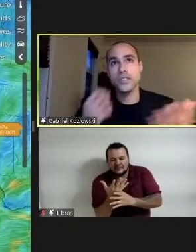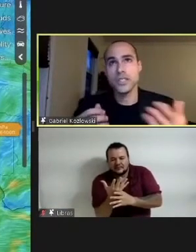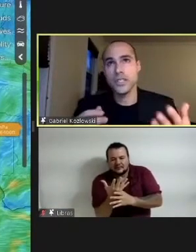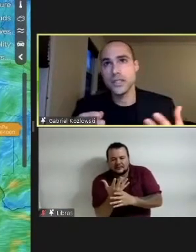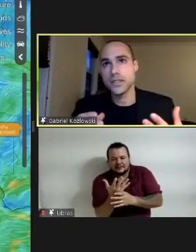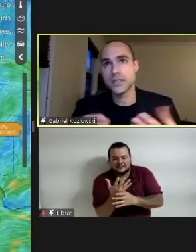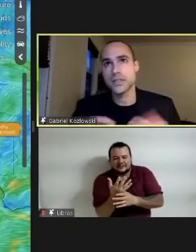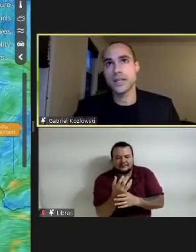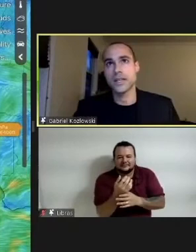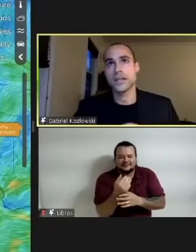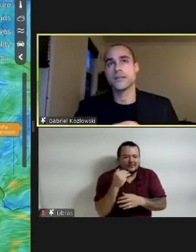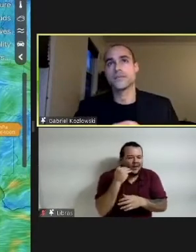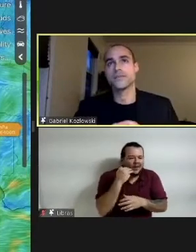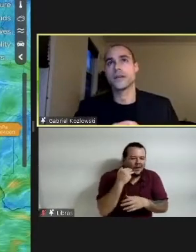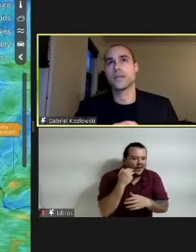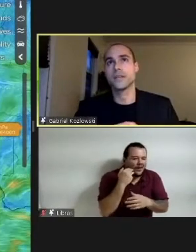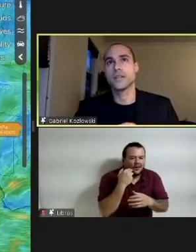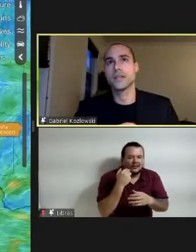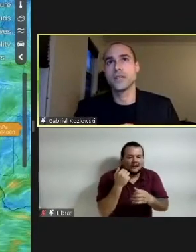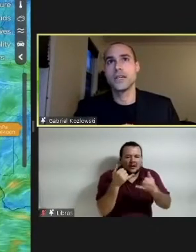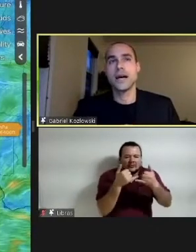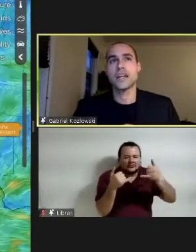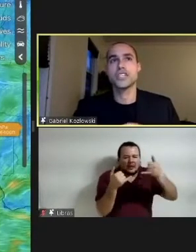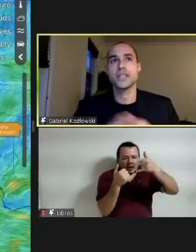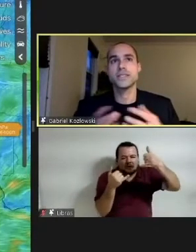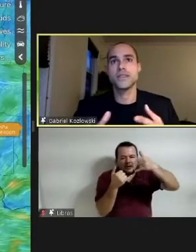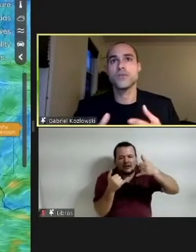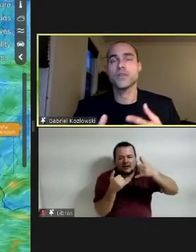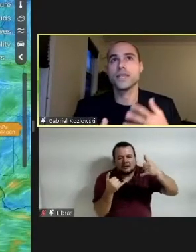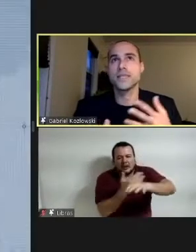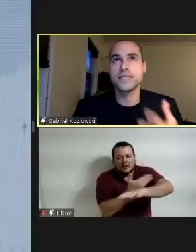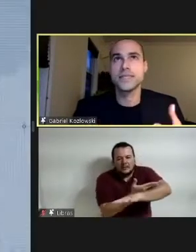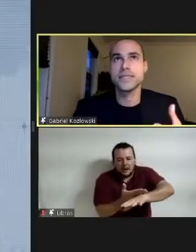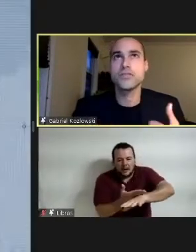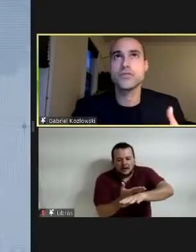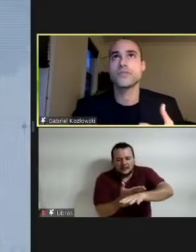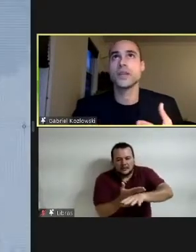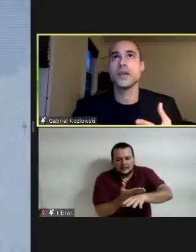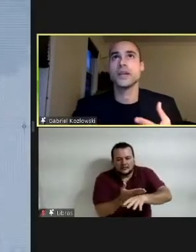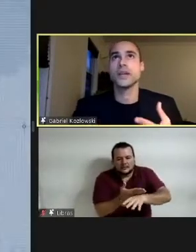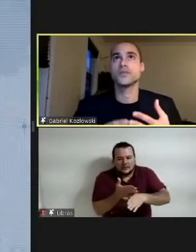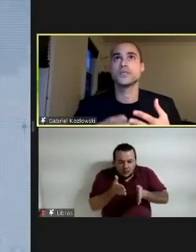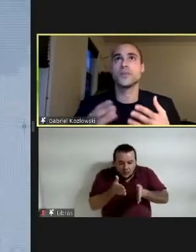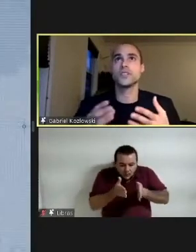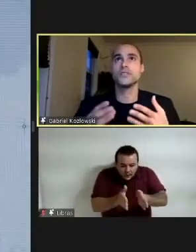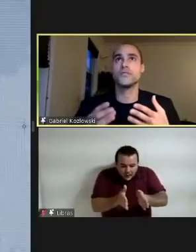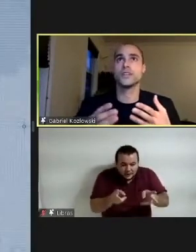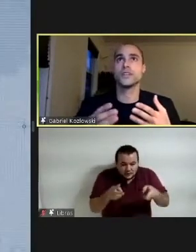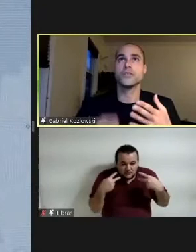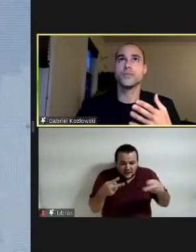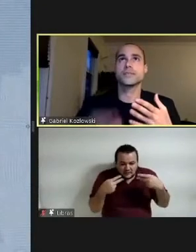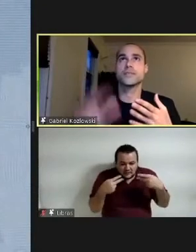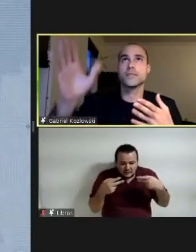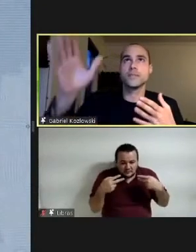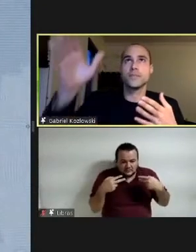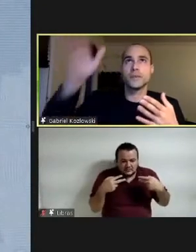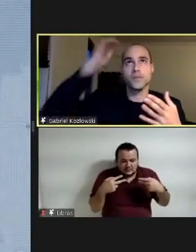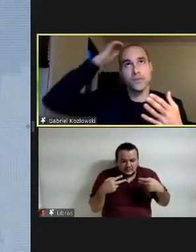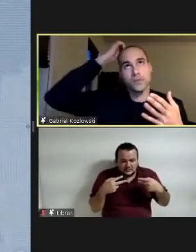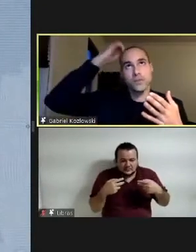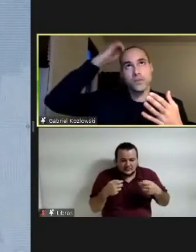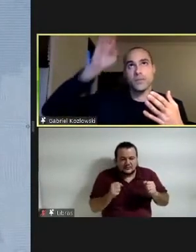milhões de linhas brancas, a direção e a intensidade do vento. Então, você pode ver, começando